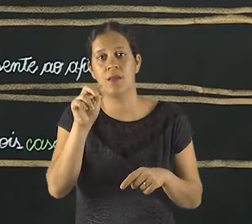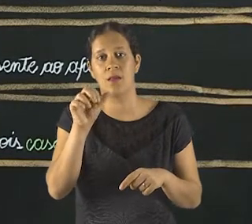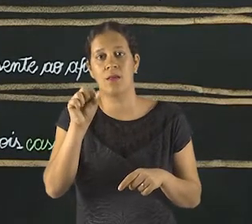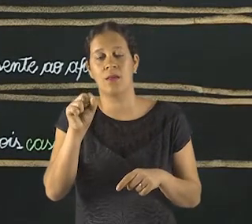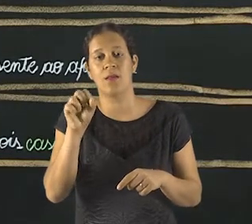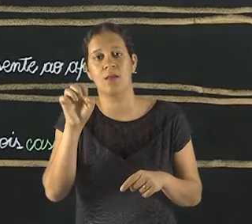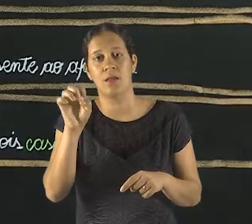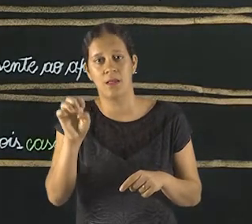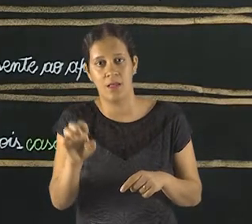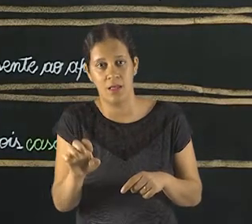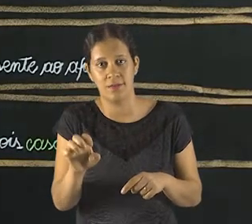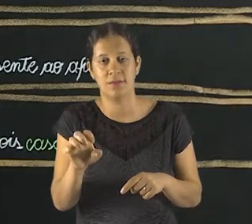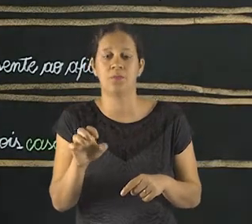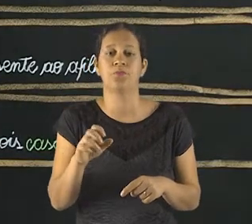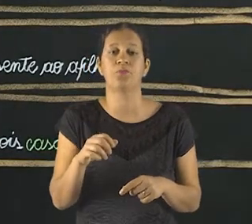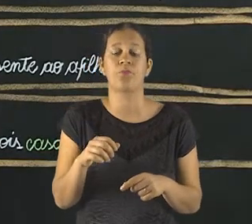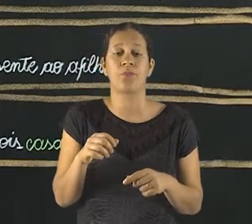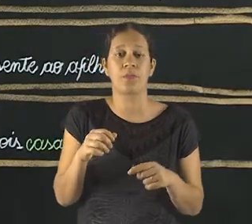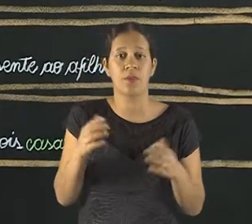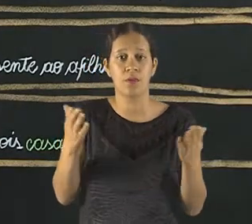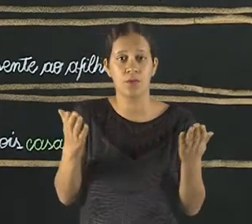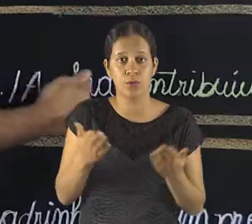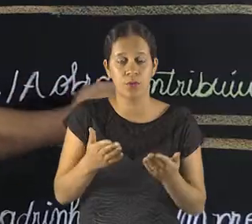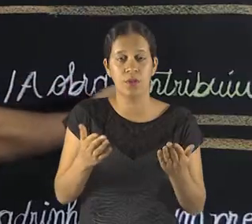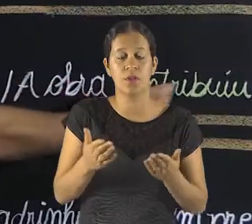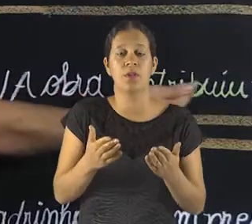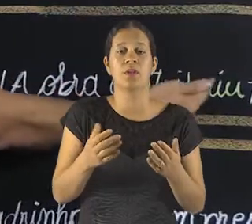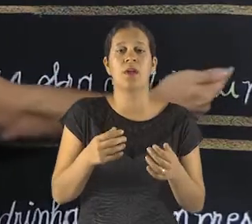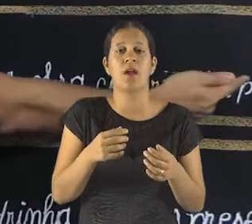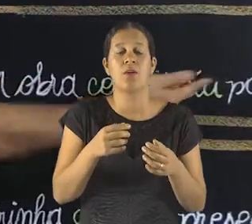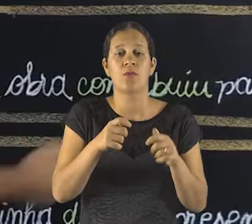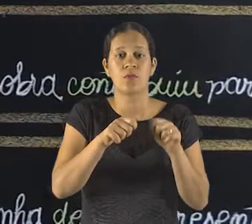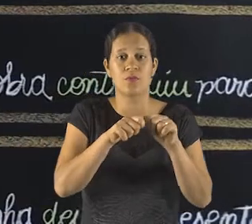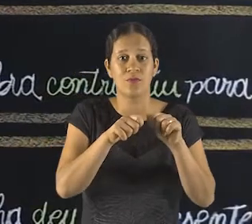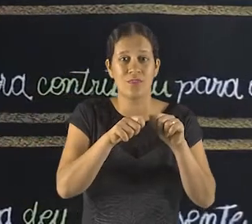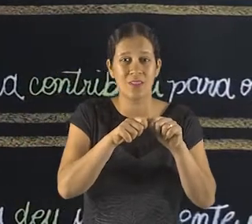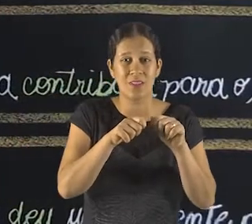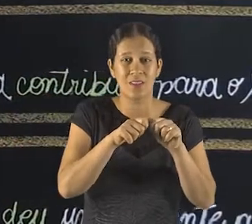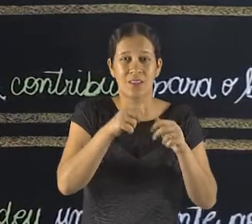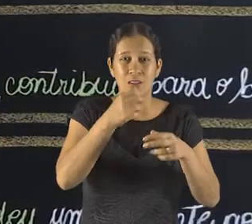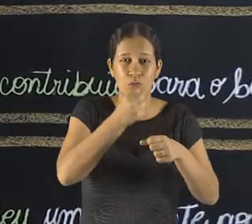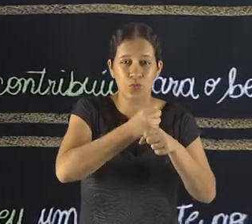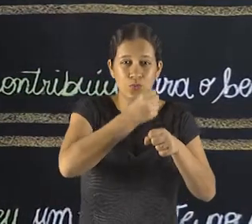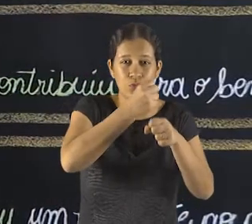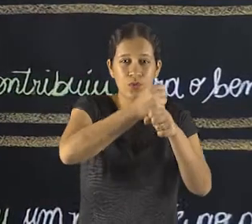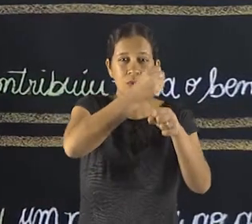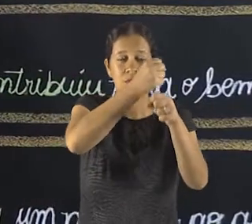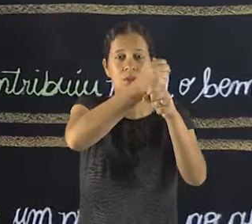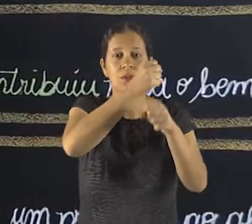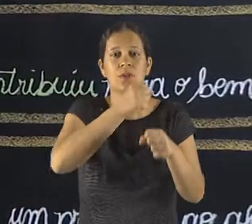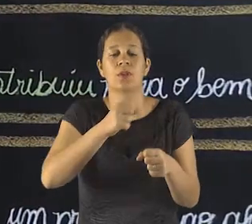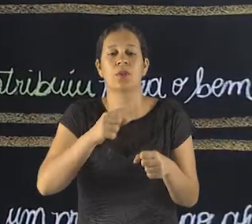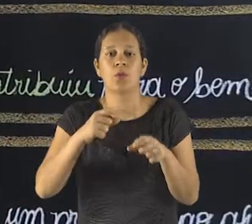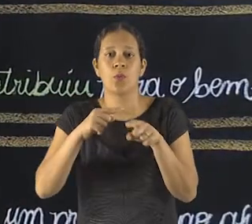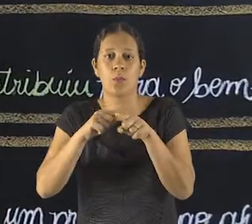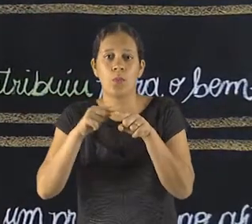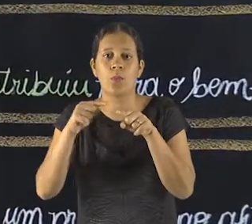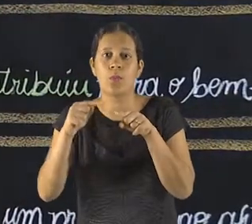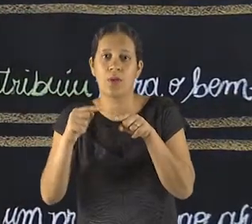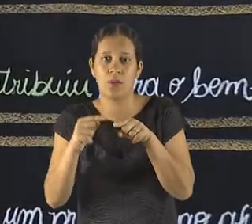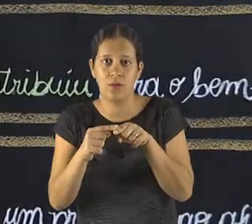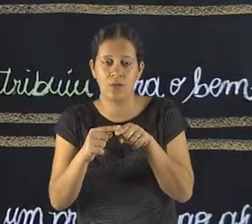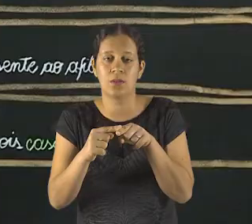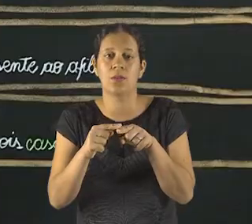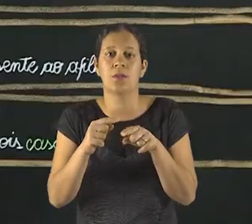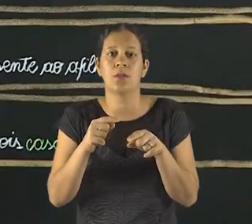crase, que você pode encontrar na aula sobre crase. A obra contribuiu para o bem-estar do bairro. Se alguém contribuiu, ou se alguma